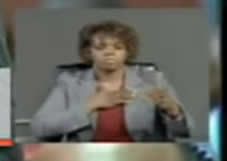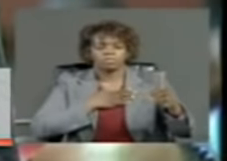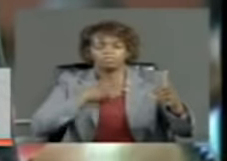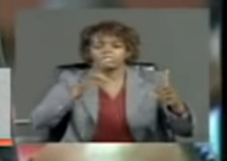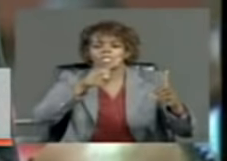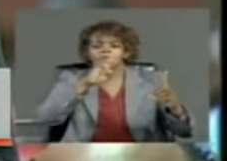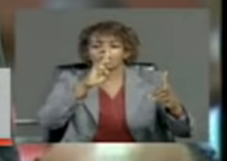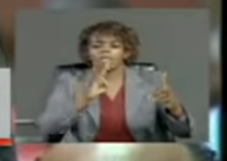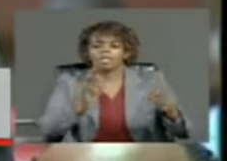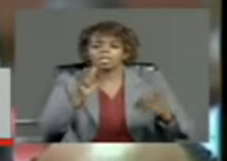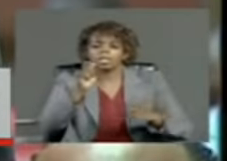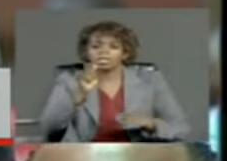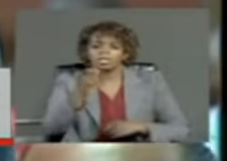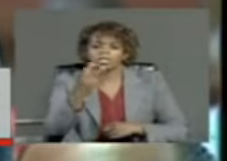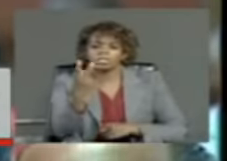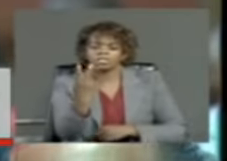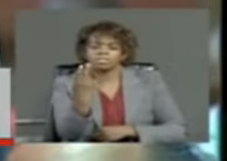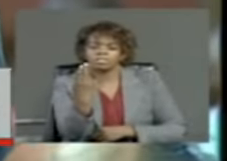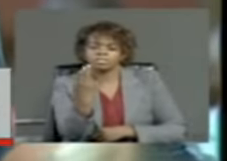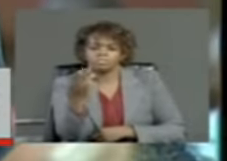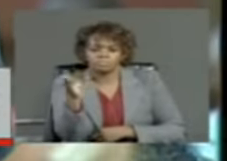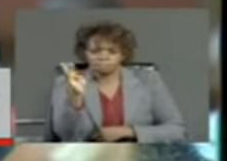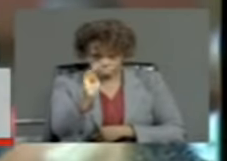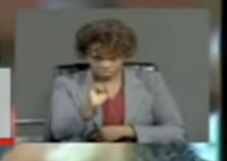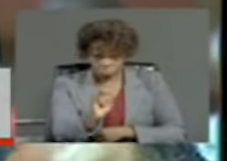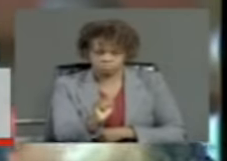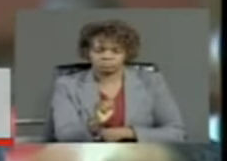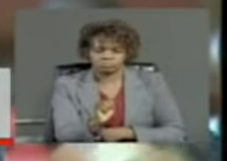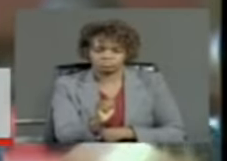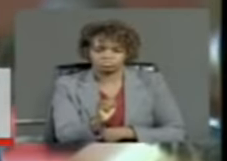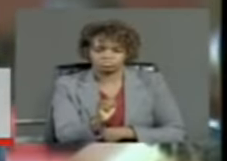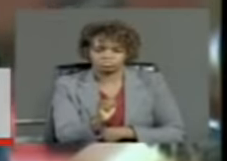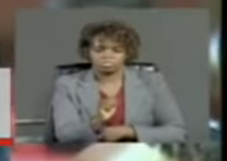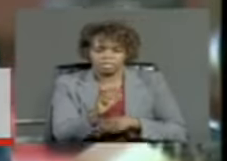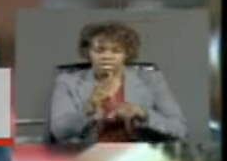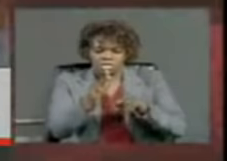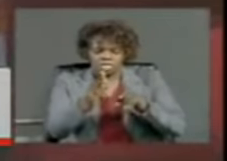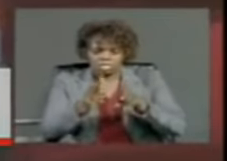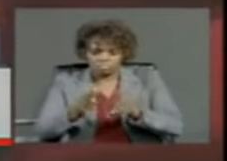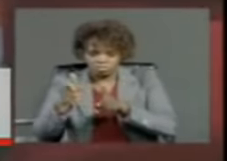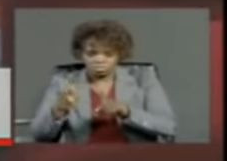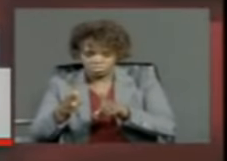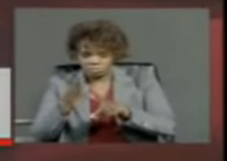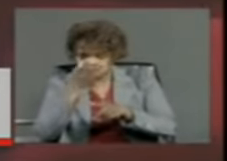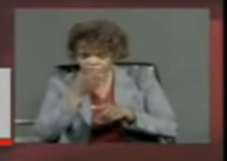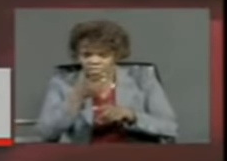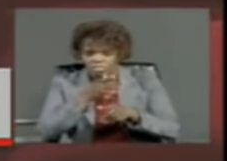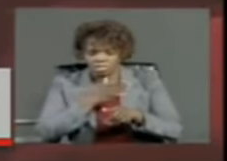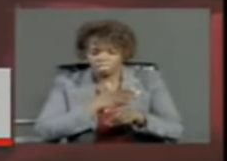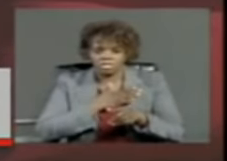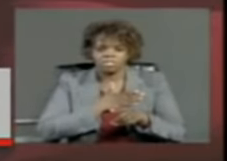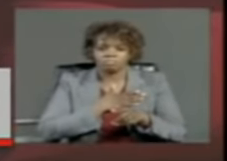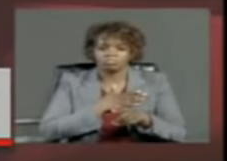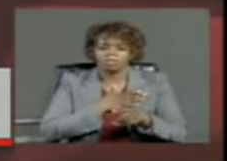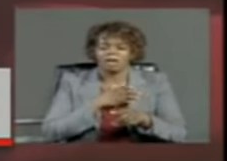ser aqueles que só reclamam e não estão dispostos a dialogar. Hoje, no entanto, estamos